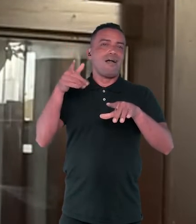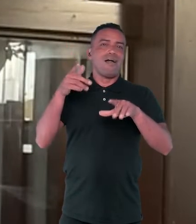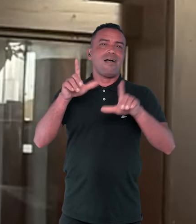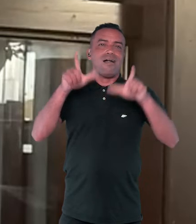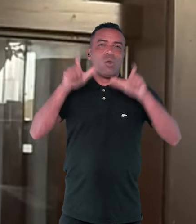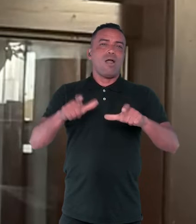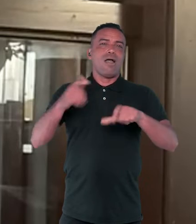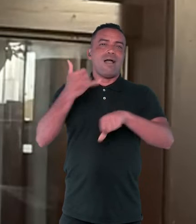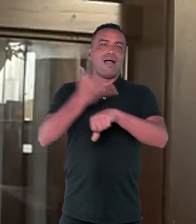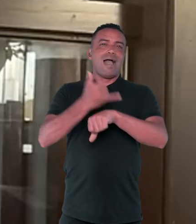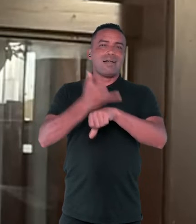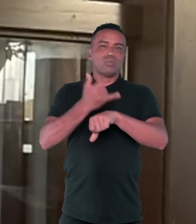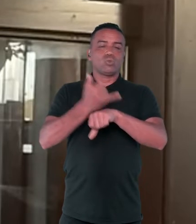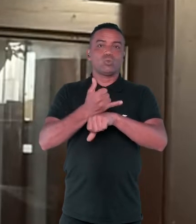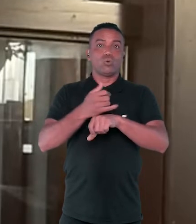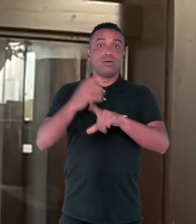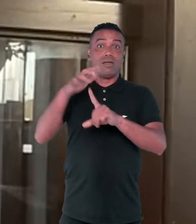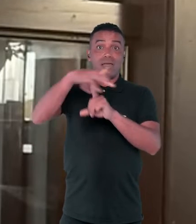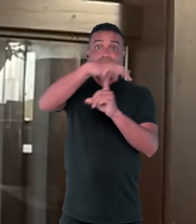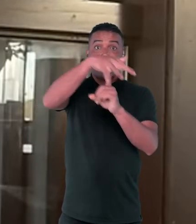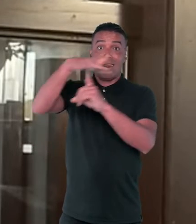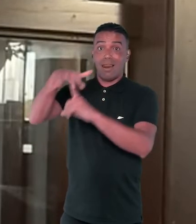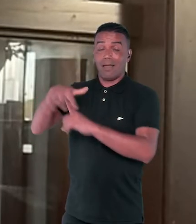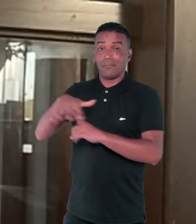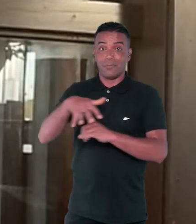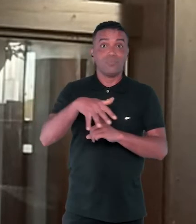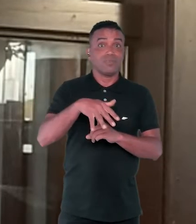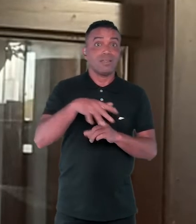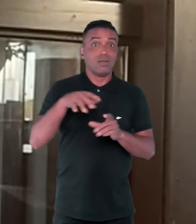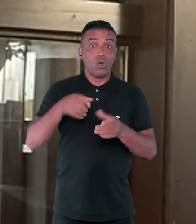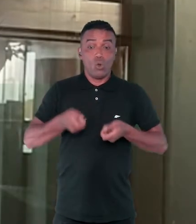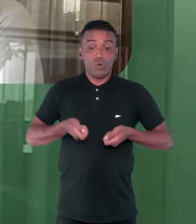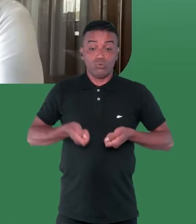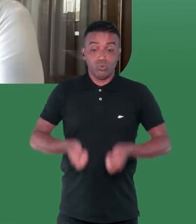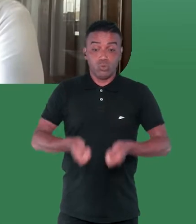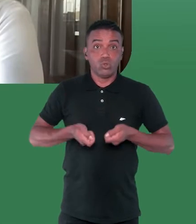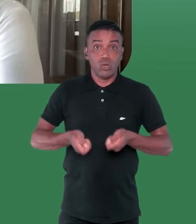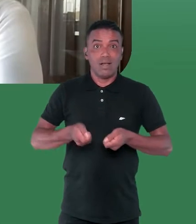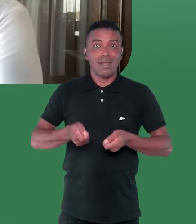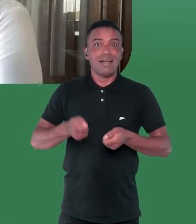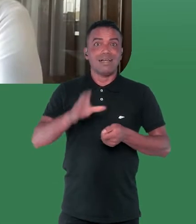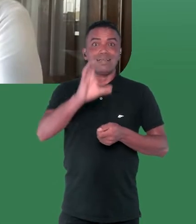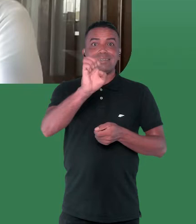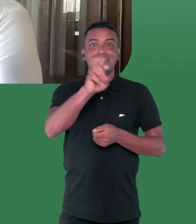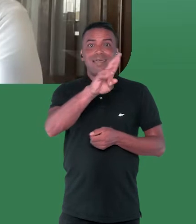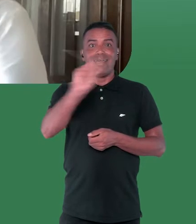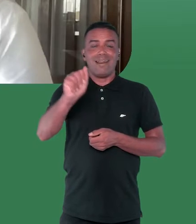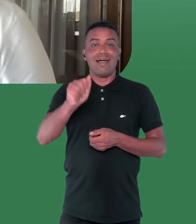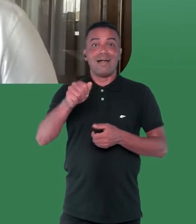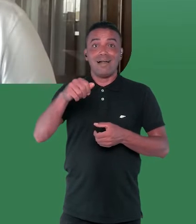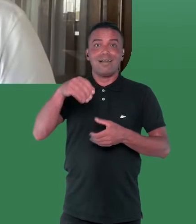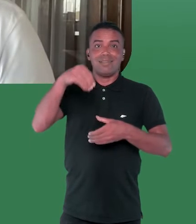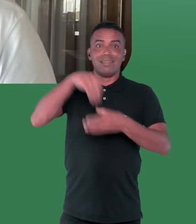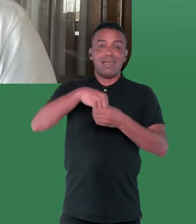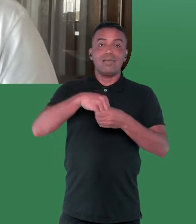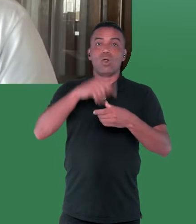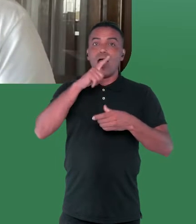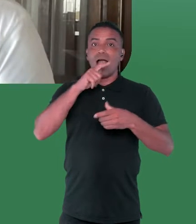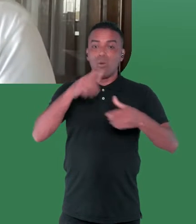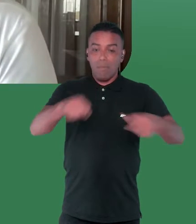mandou um helicóptero. Ele pegou uma enceradeira, botou perto da Kombi, botou a enceradeira dentro de uma bacia